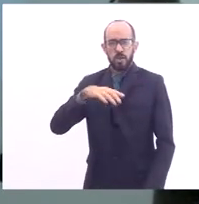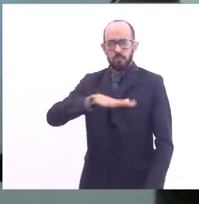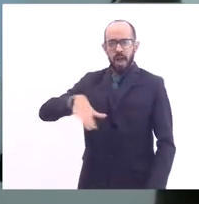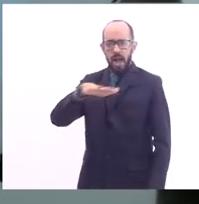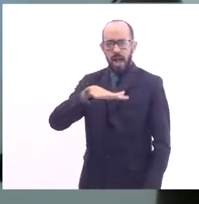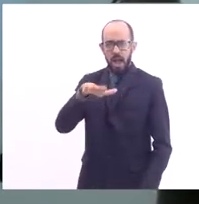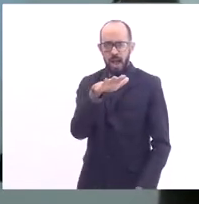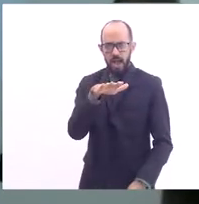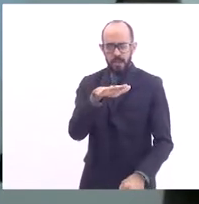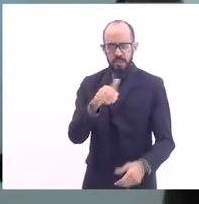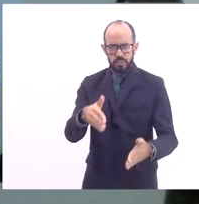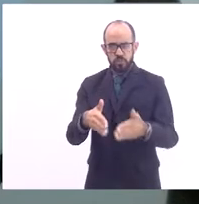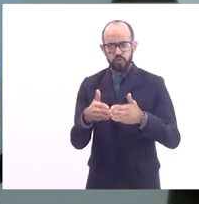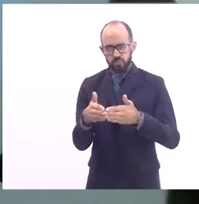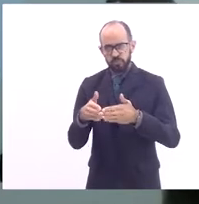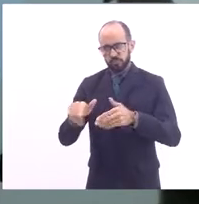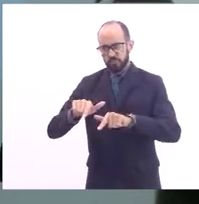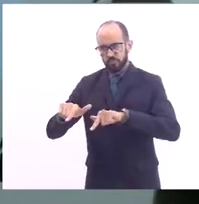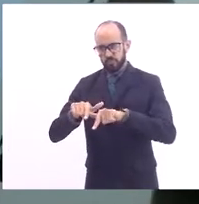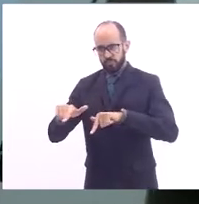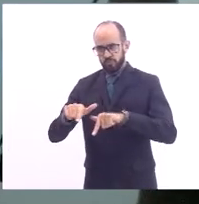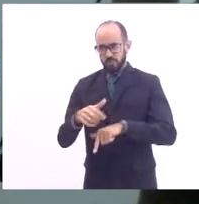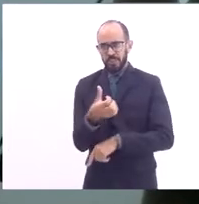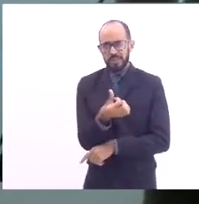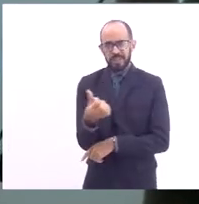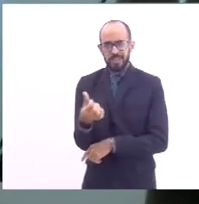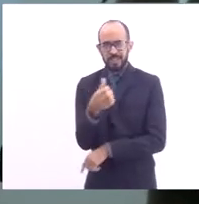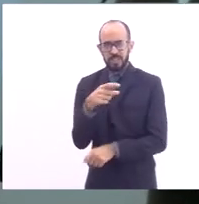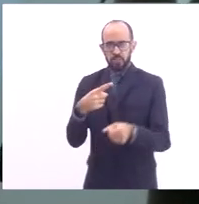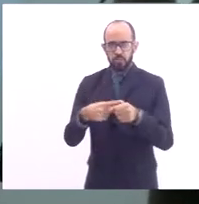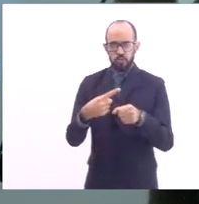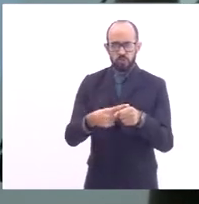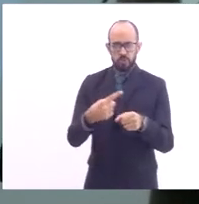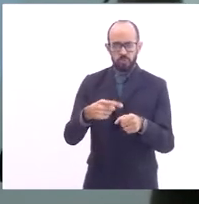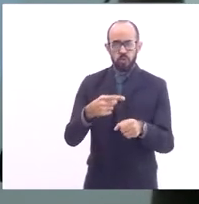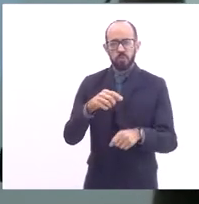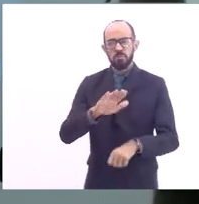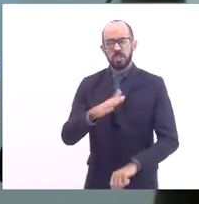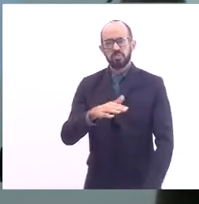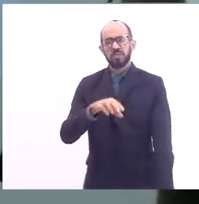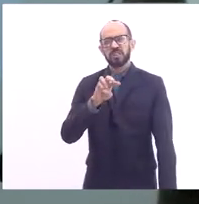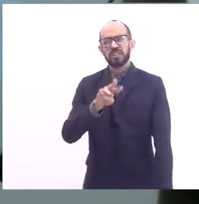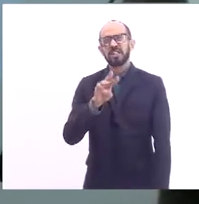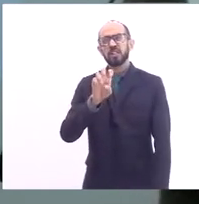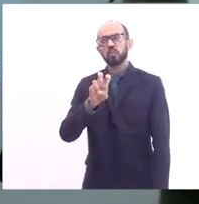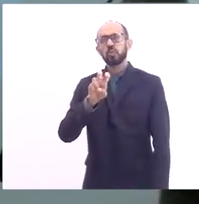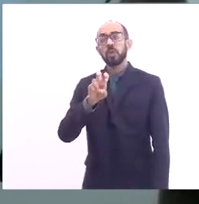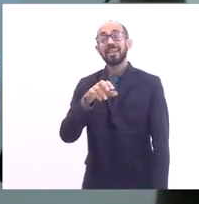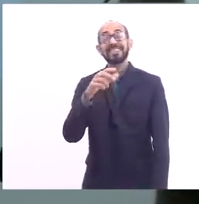com 66 municípios, com aproximadamente 32 mil quilômetros quadrados de área,